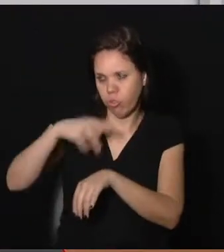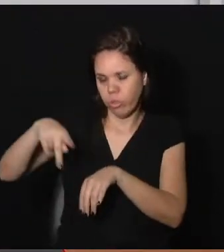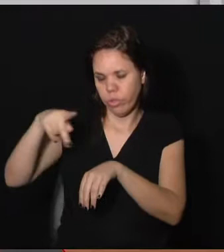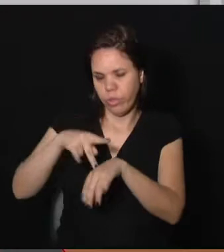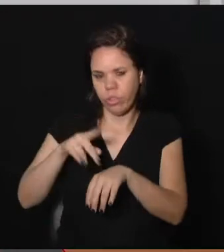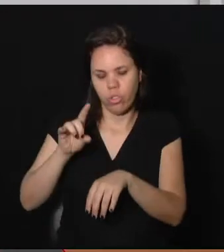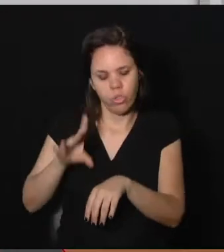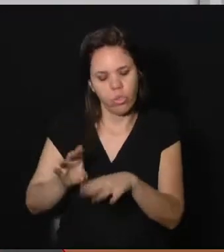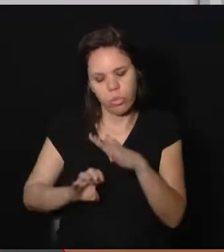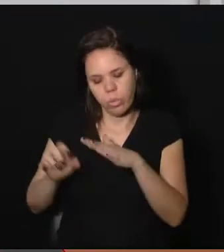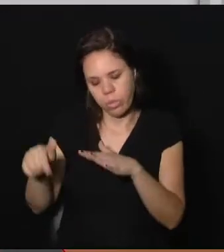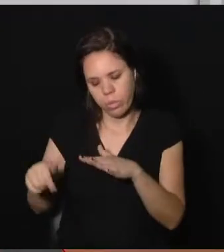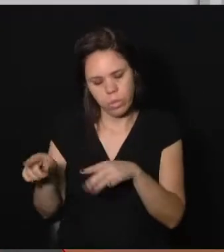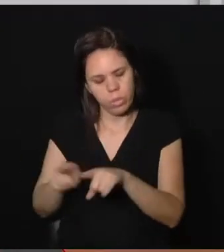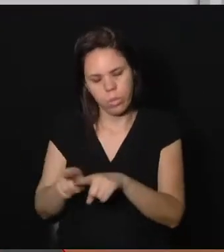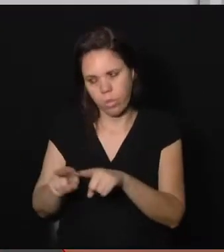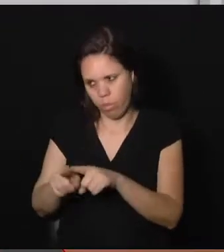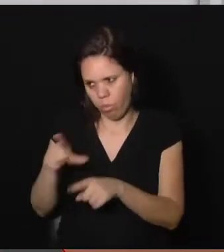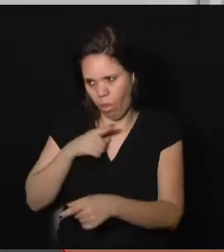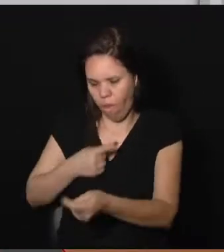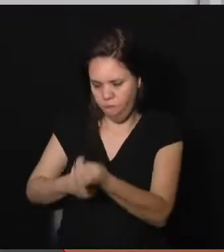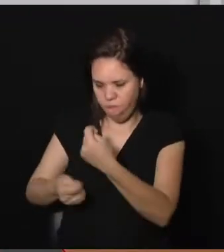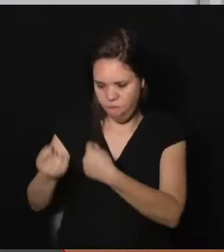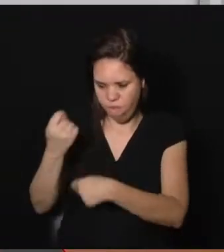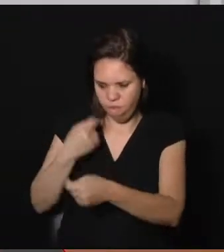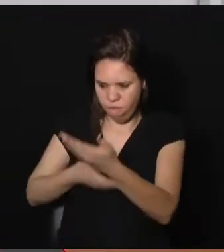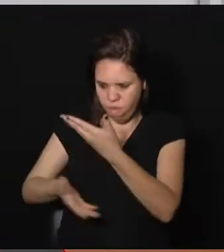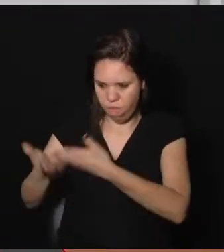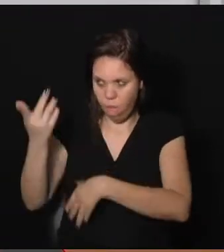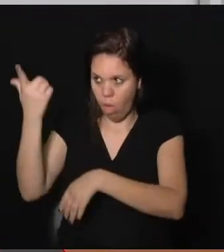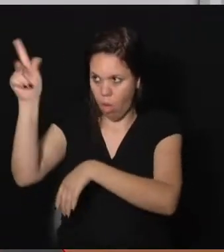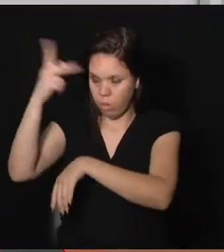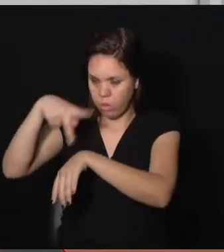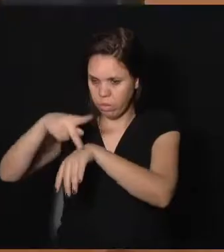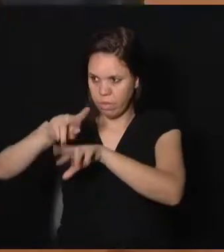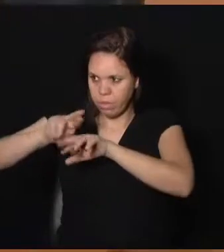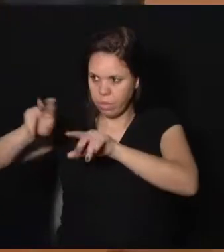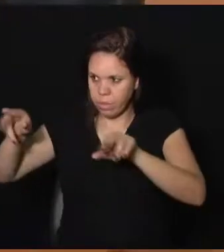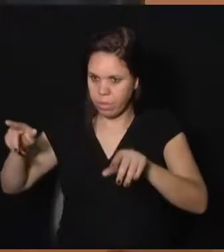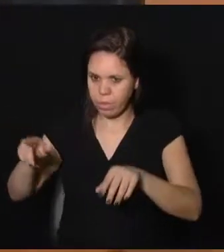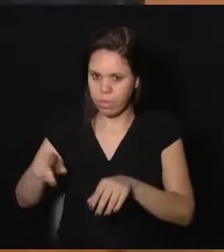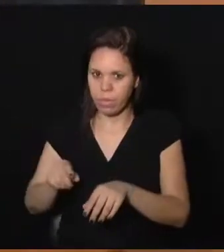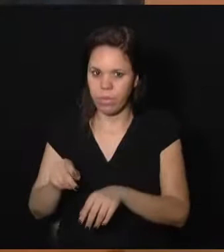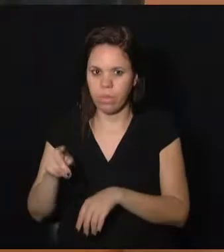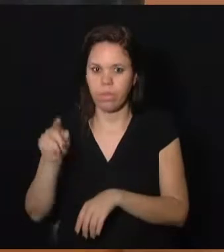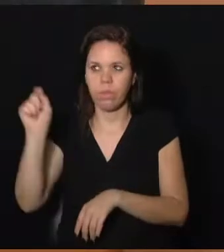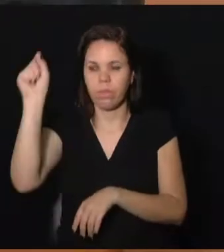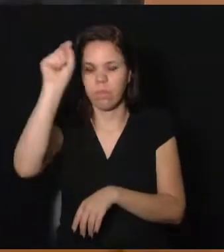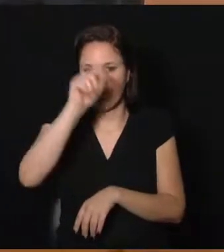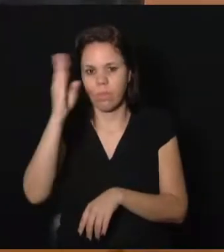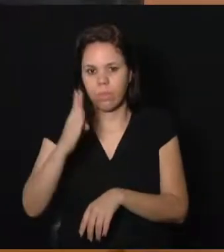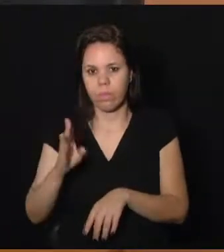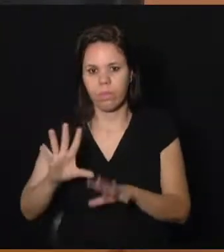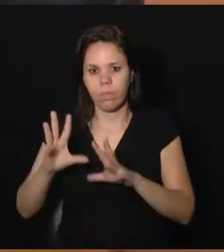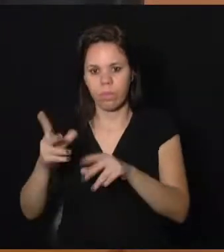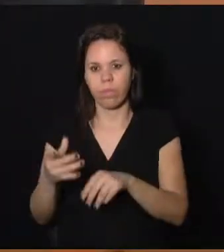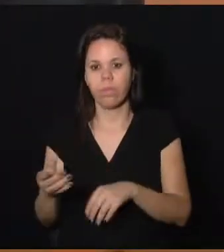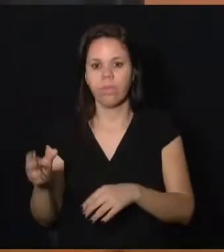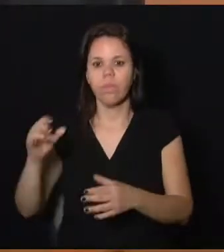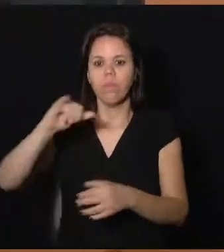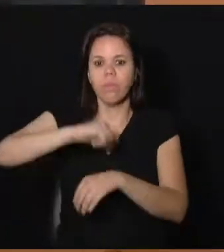região, mas a gente acaba indiretamente atendendo empresas do país inteiro, né? Então, porque por Viracopos